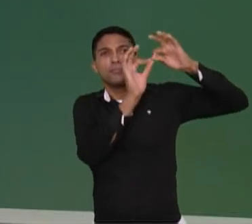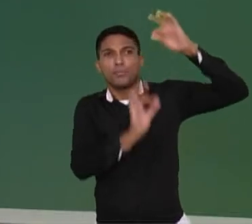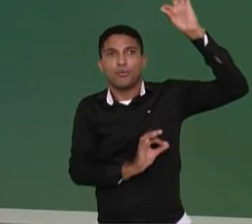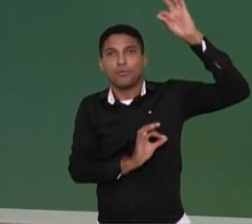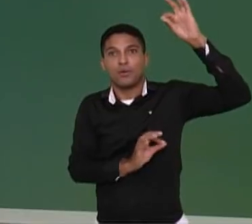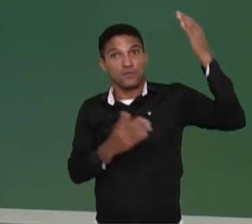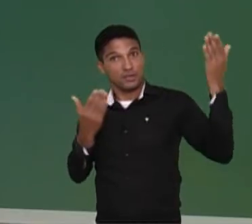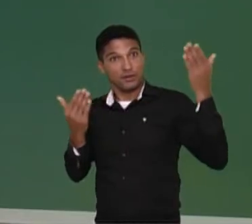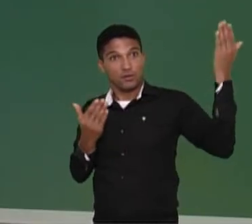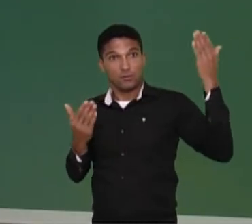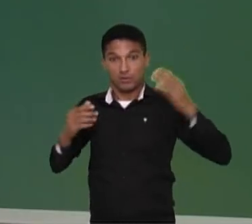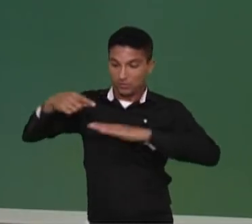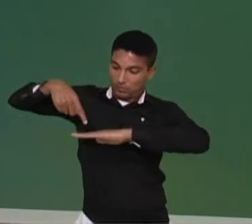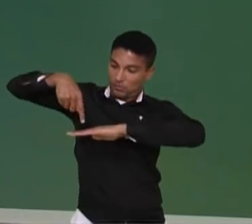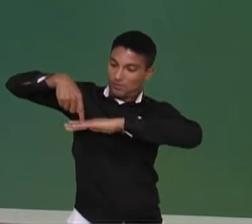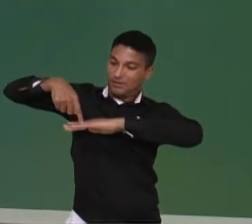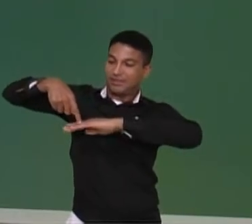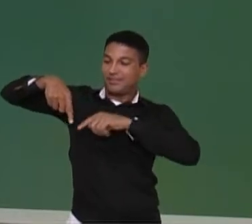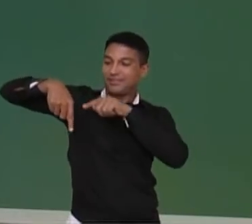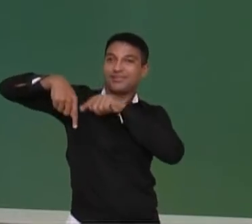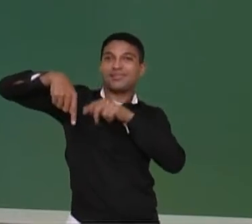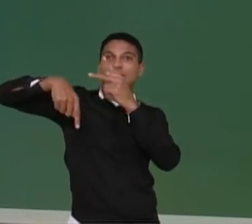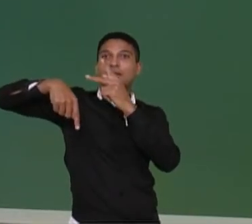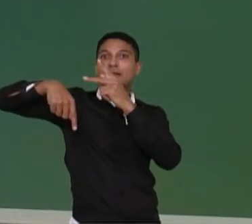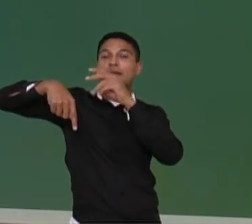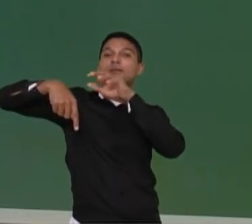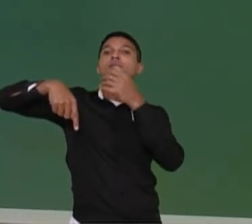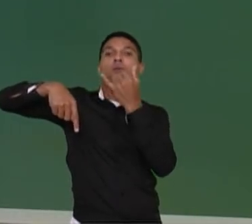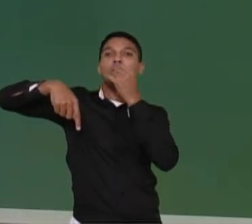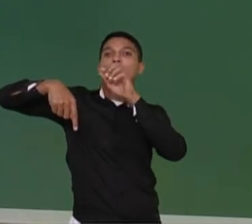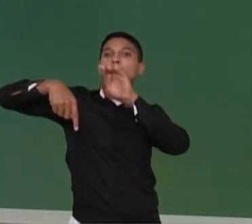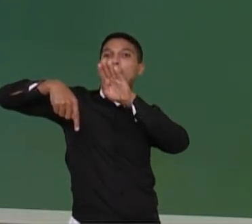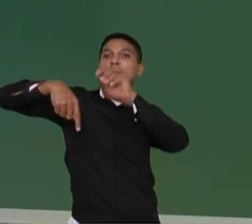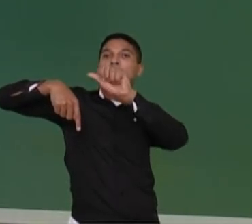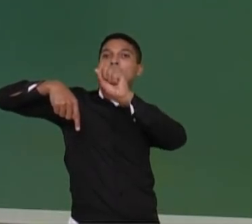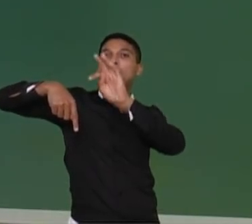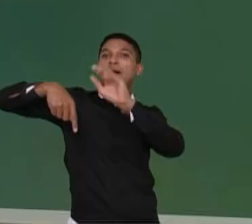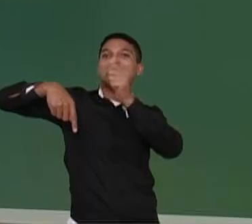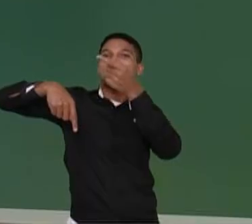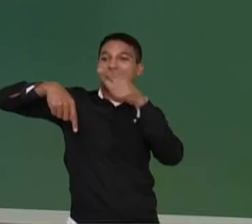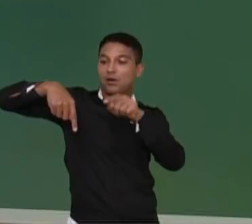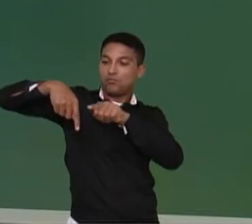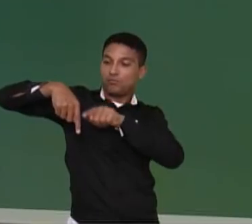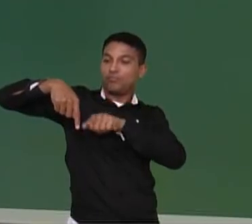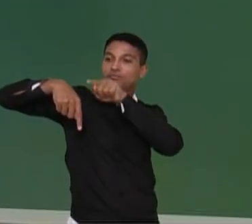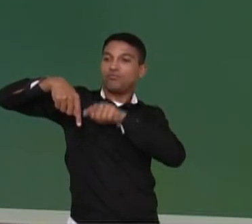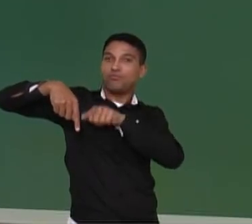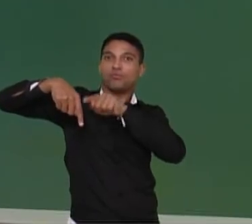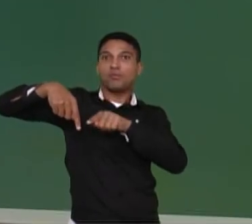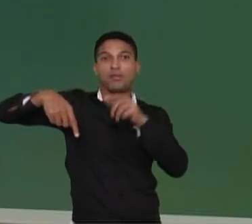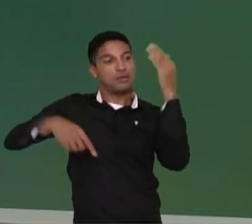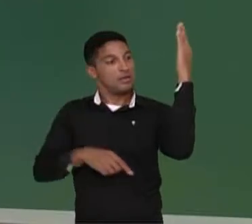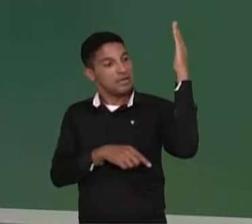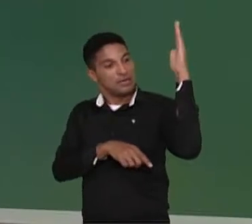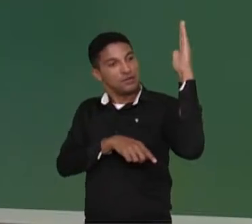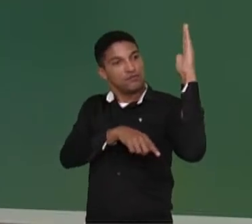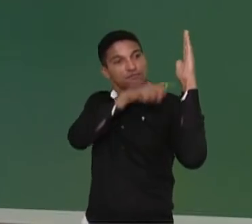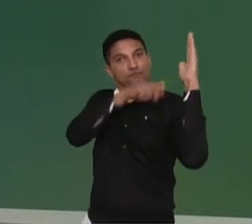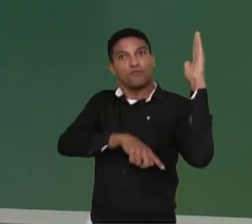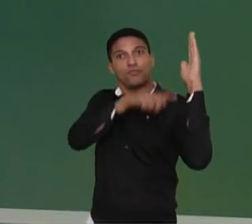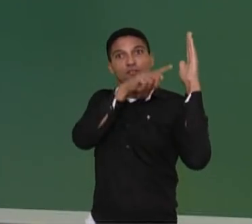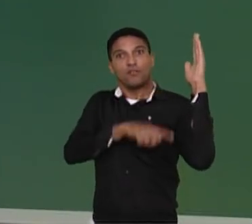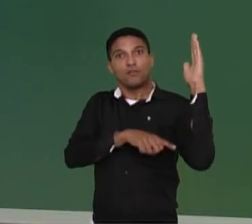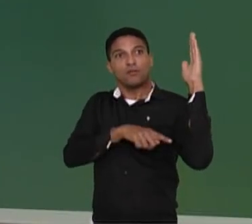bastão, a altura do poste com a sombra do poste. Ok? Você tem lá a alternativa A 6 metros, alternativa B